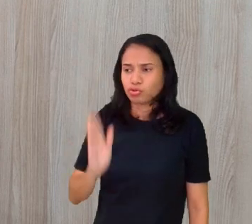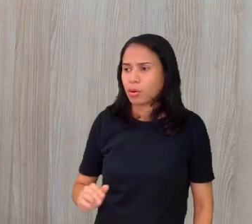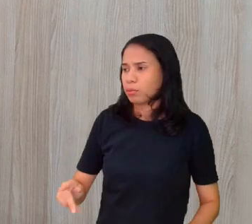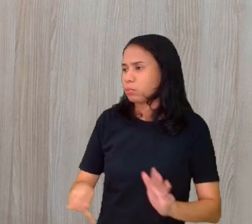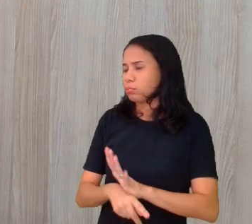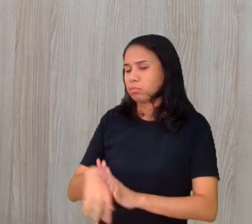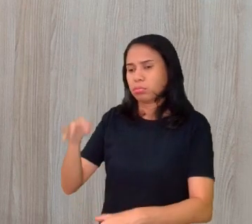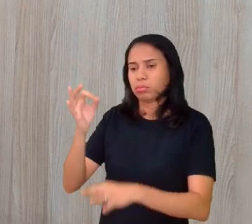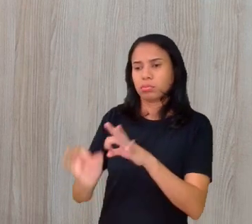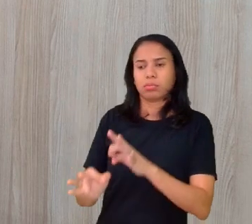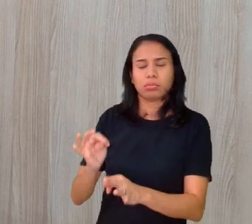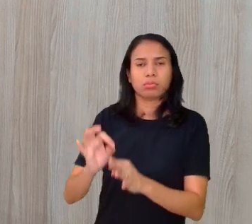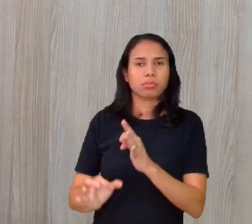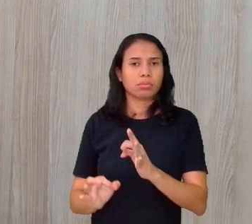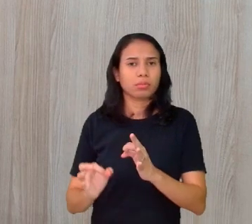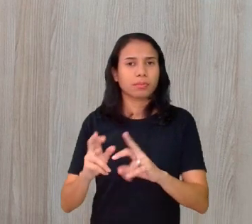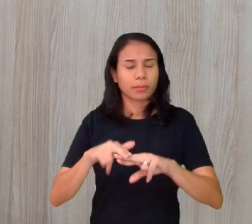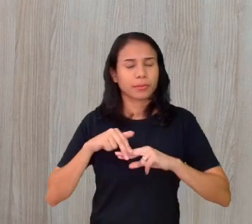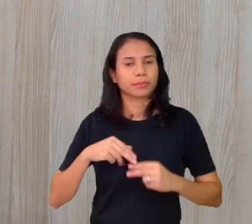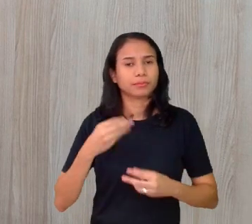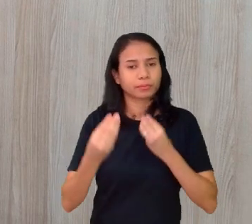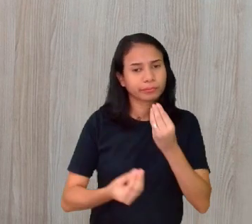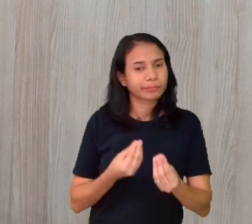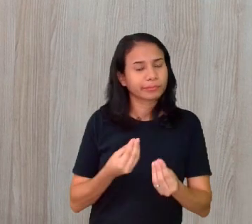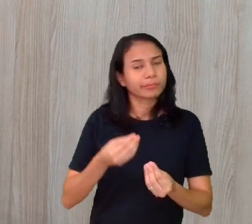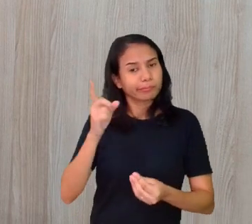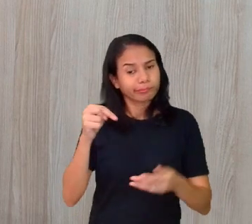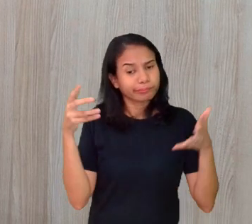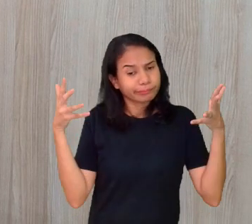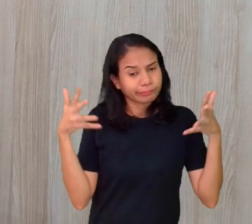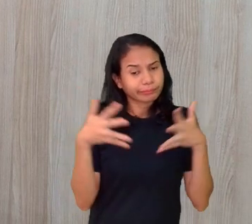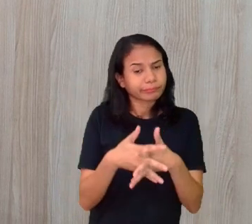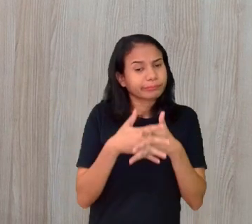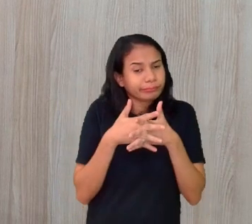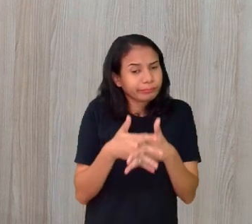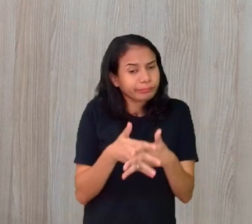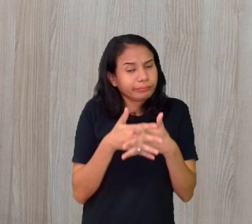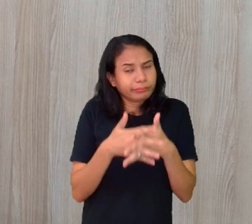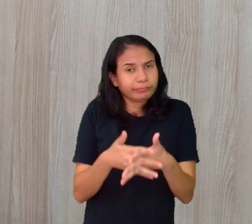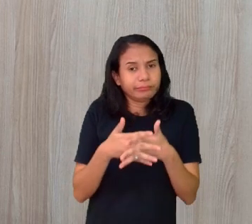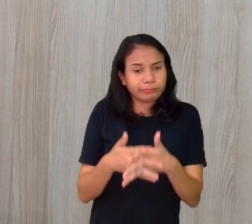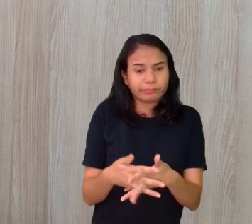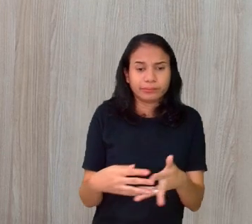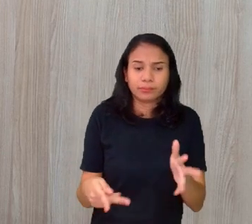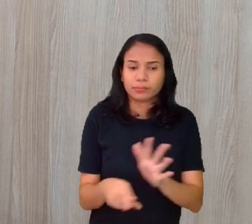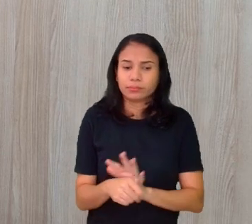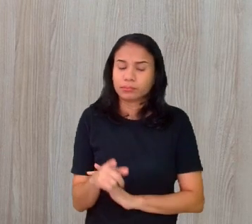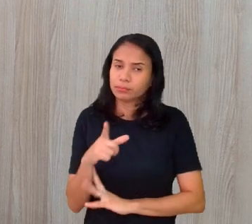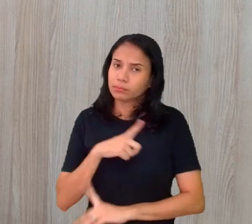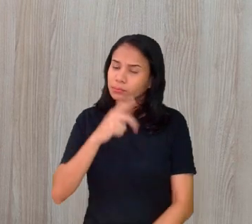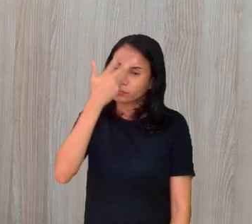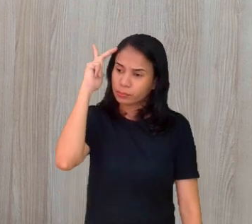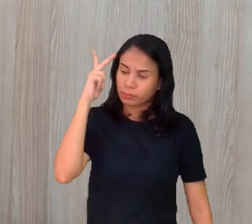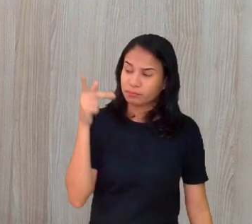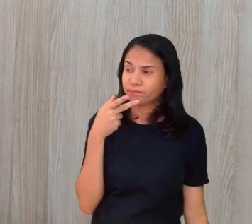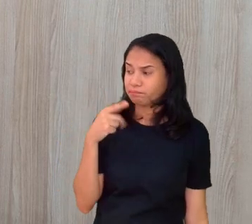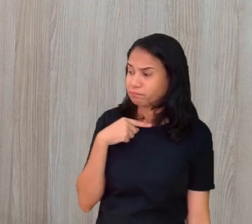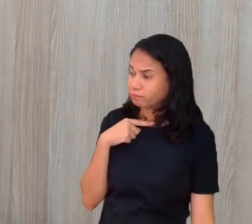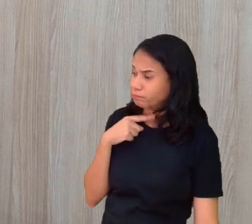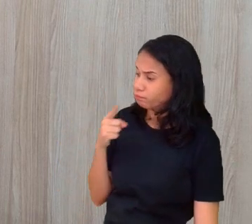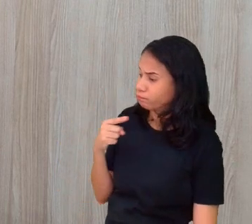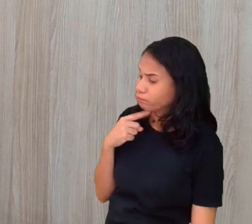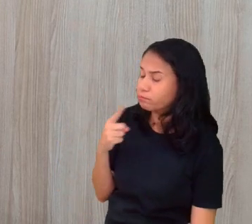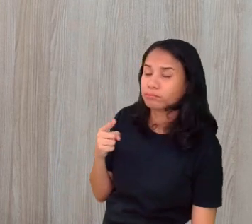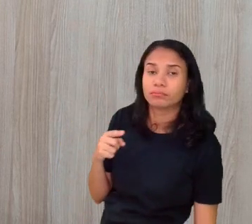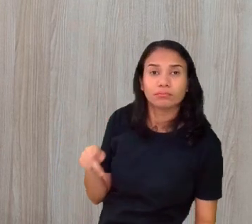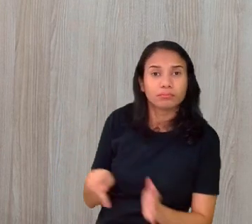previamente julgado, né? Então, nesse sentido, é complicado, né? Aí há quem duvide,